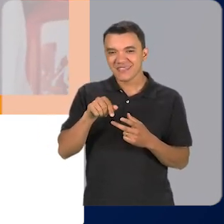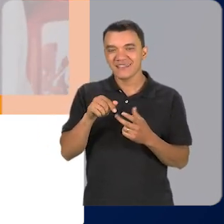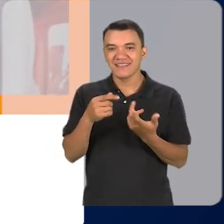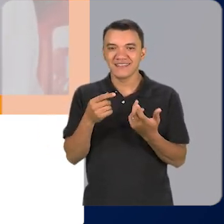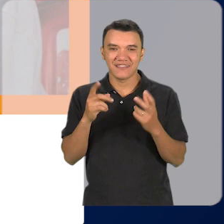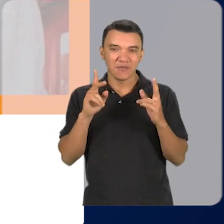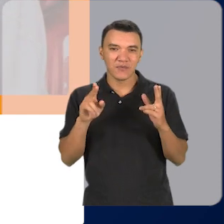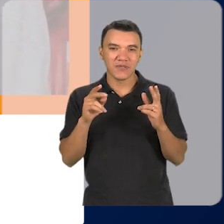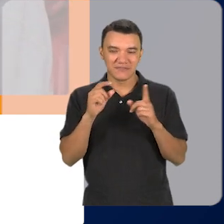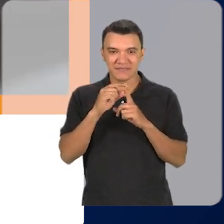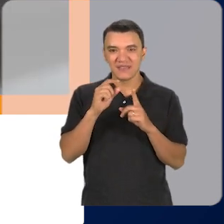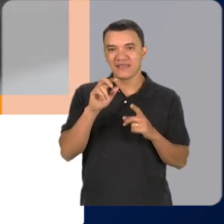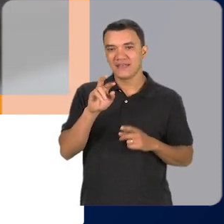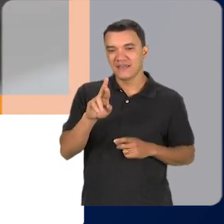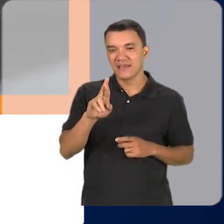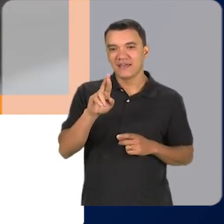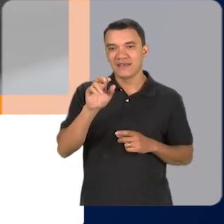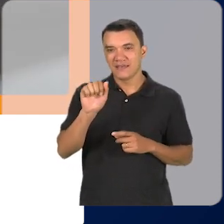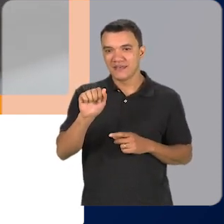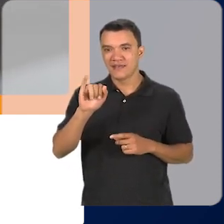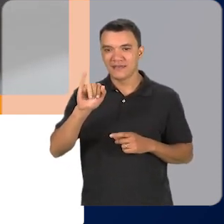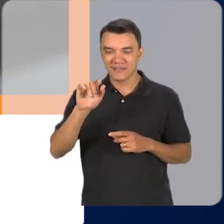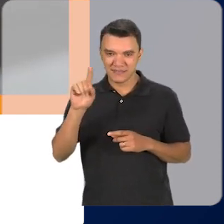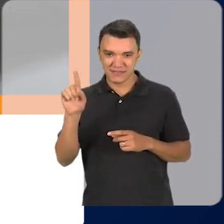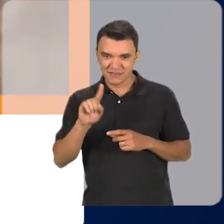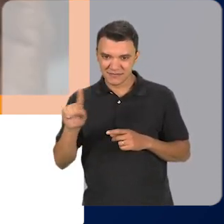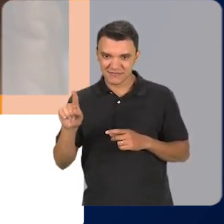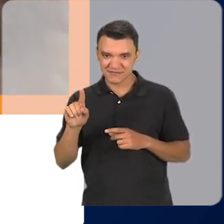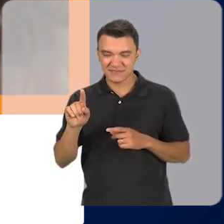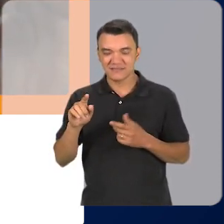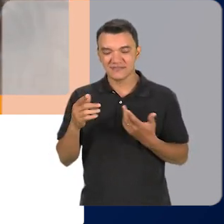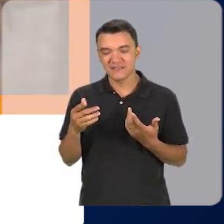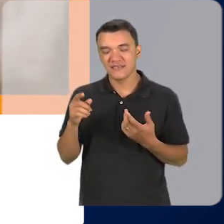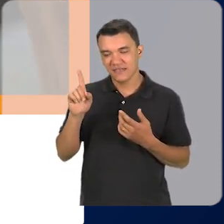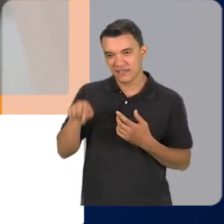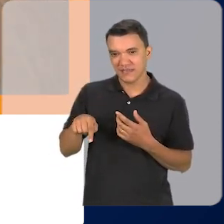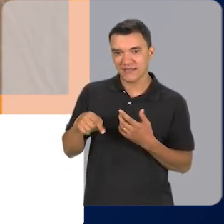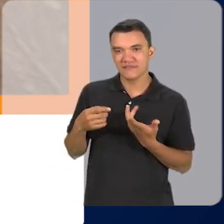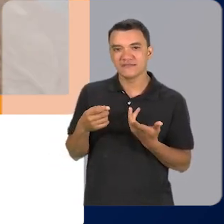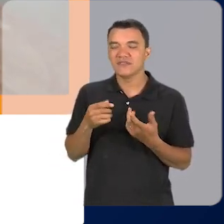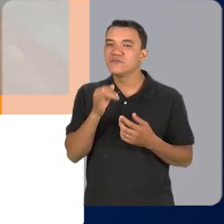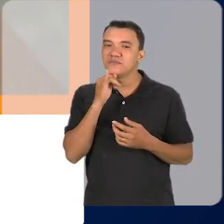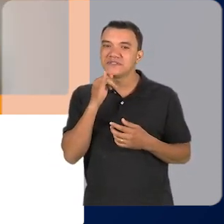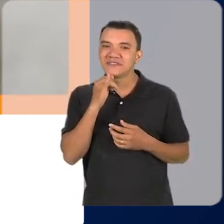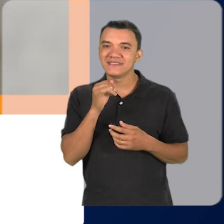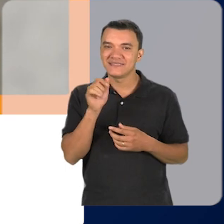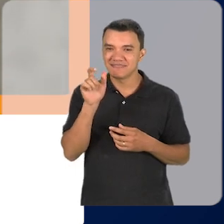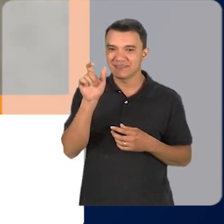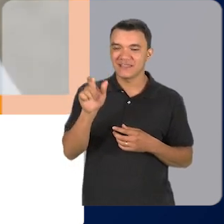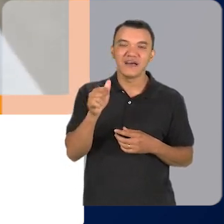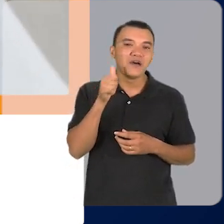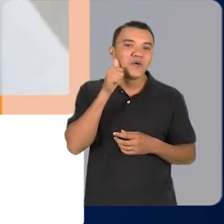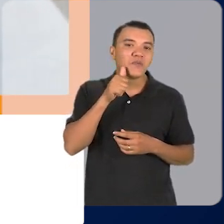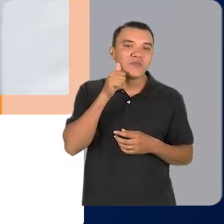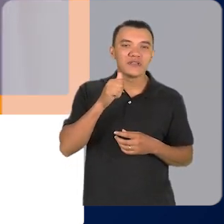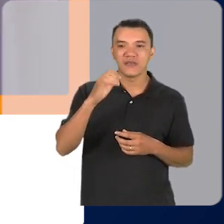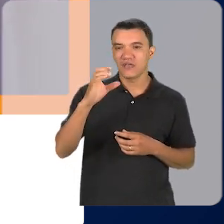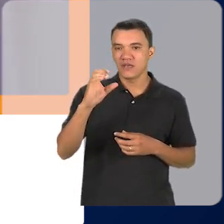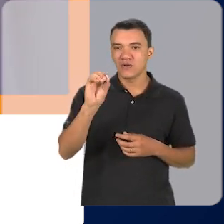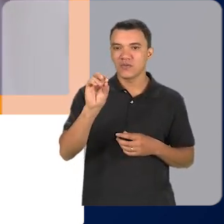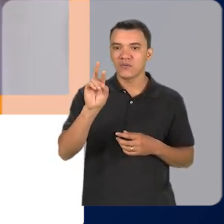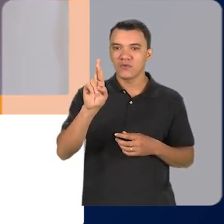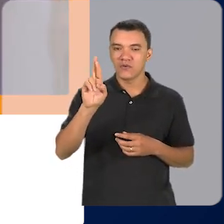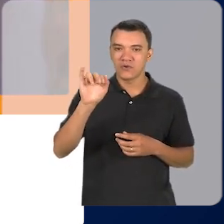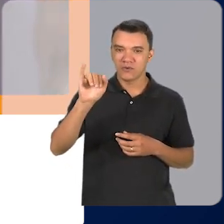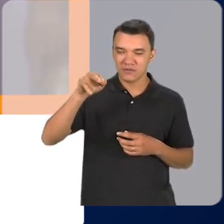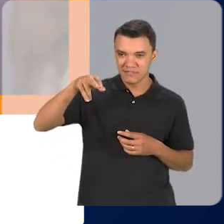raiz, pregoeiro Nutella, pregoeiro raiz, que é a dona Corina, que vende pirulitos. Hoje um pouco menos, devido